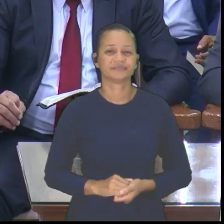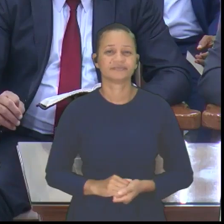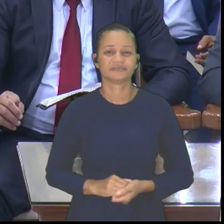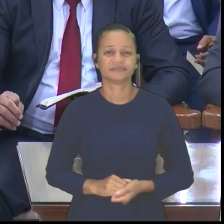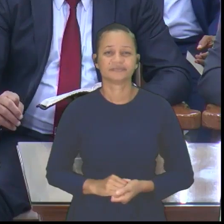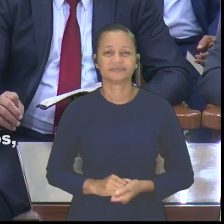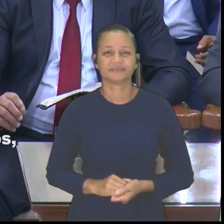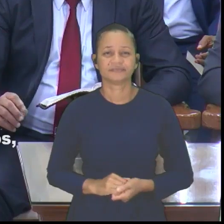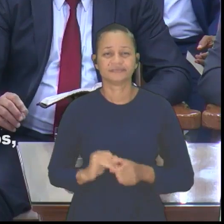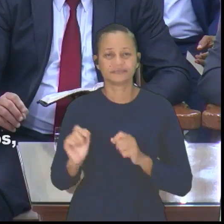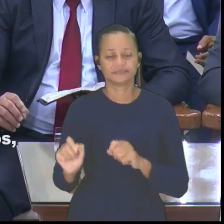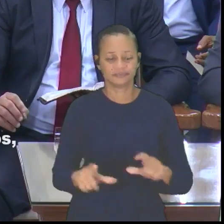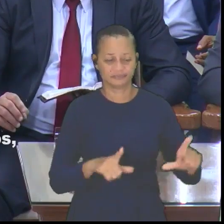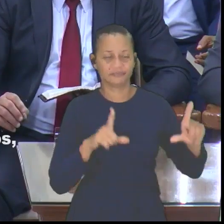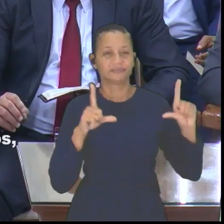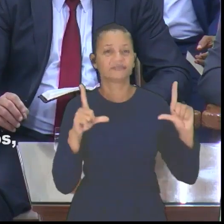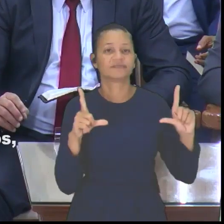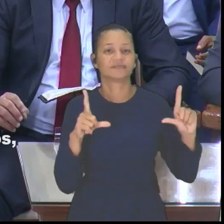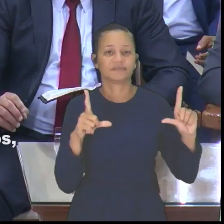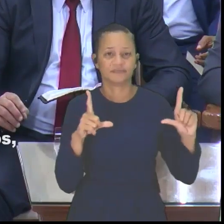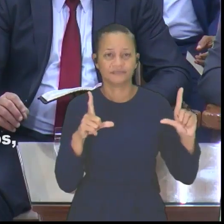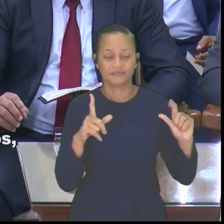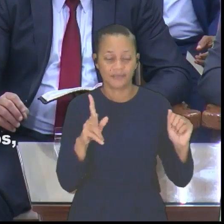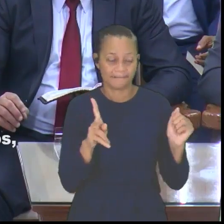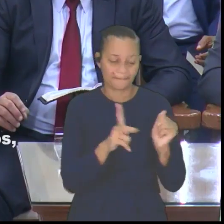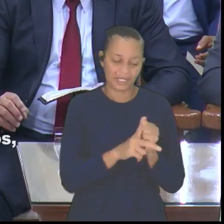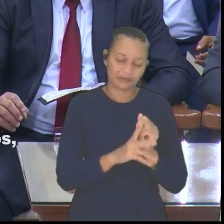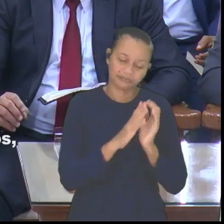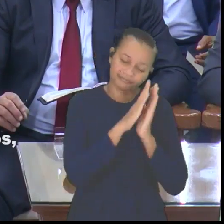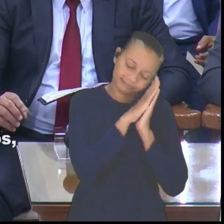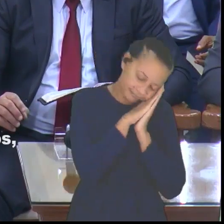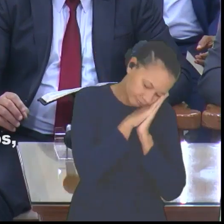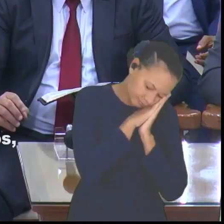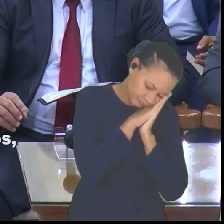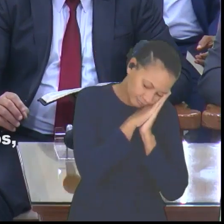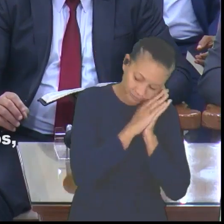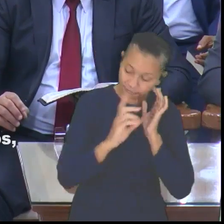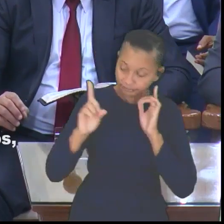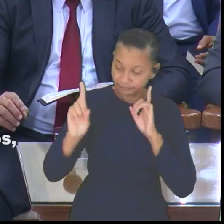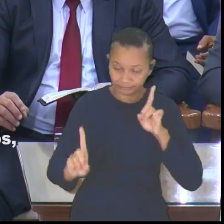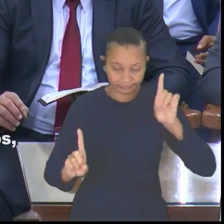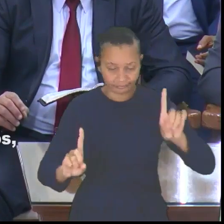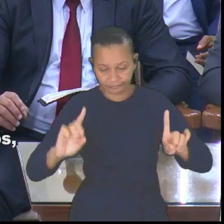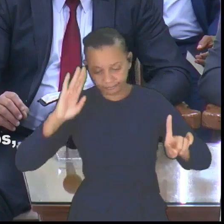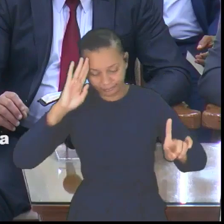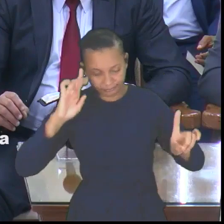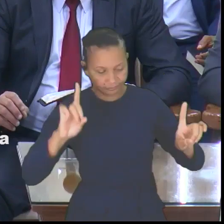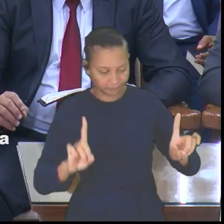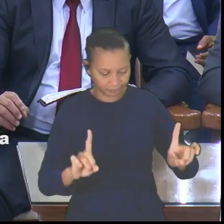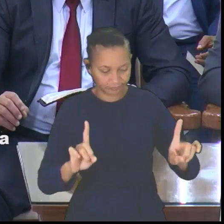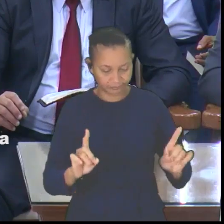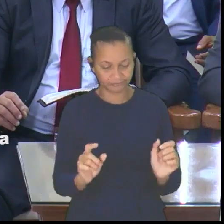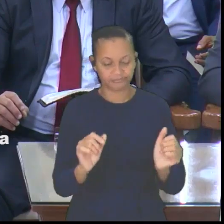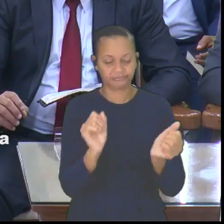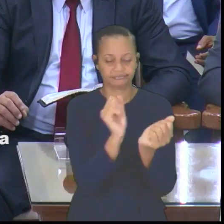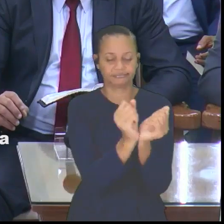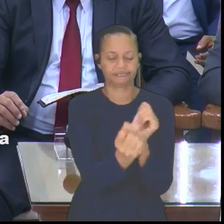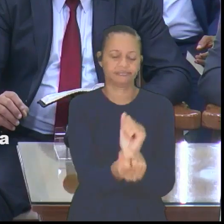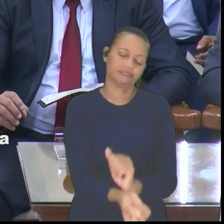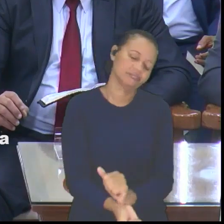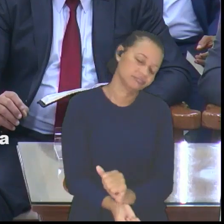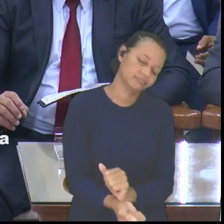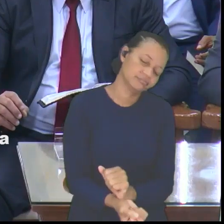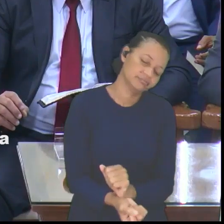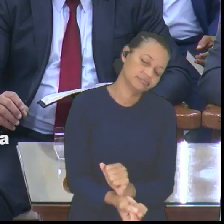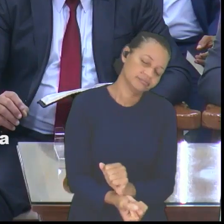passa a próxima tela, estava Pedro dormindo entre dois soldados, ligado com duas cadeias, e os guardas